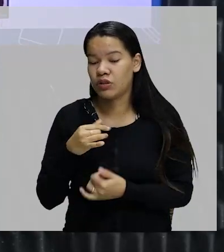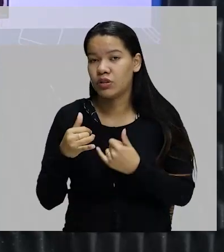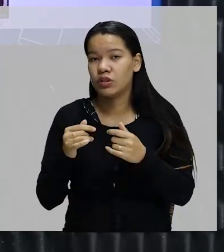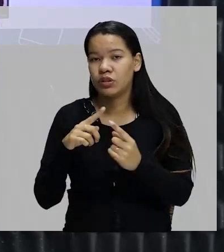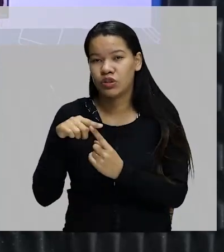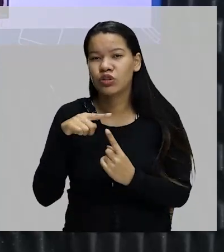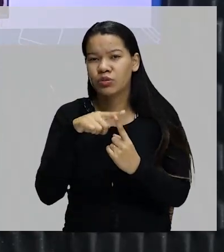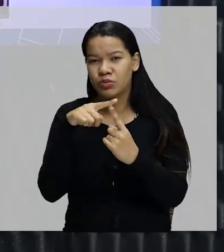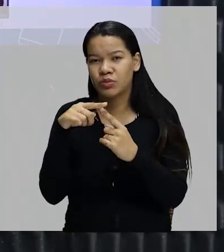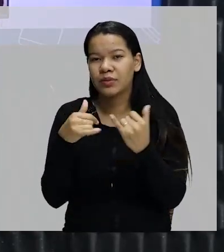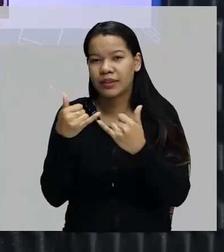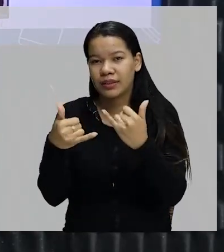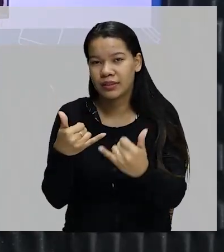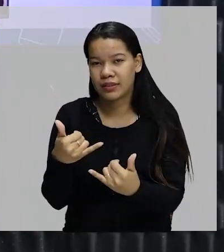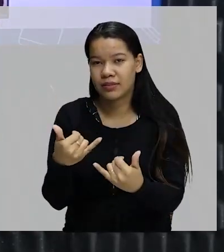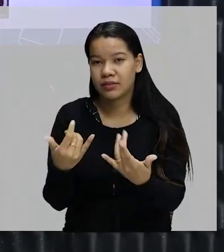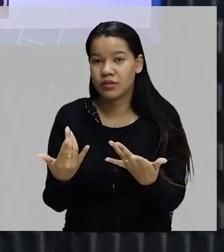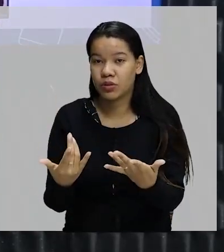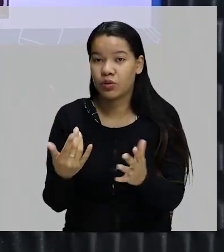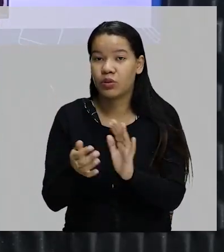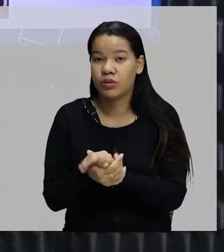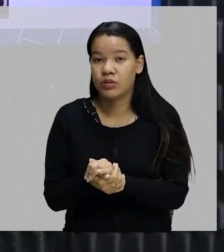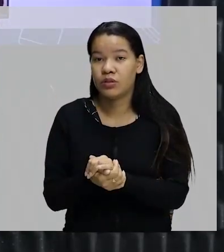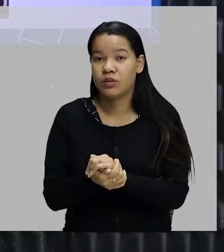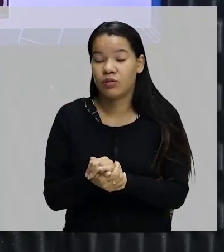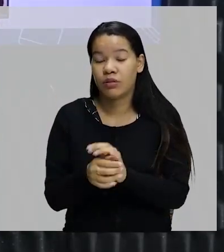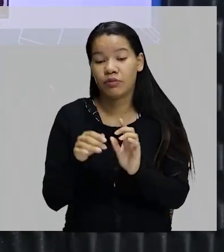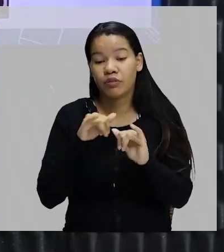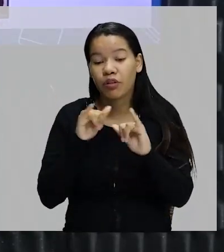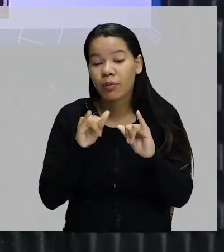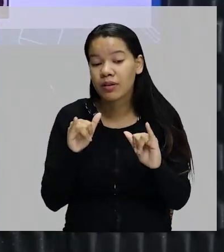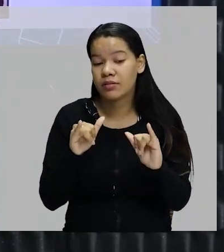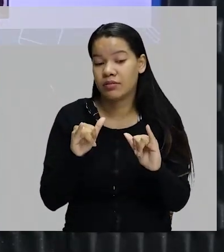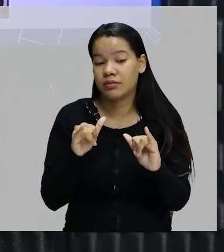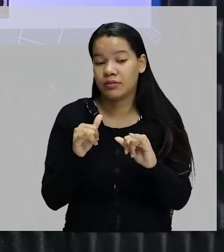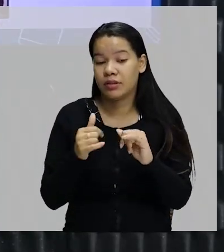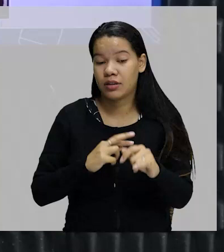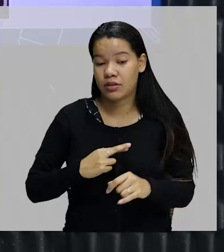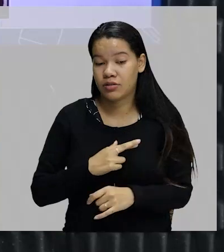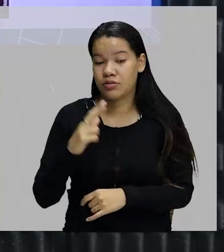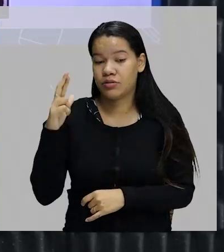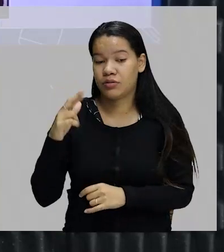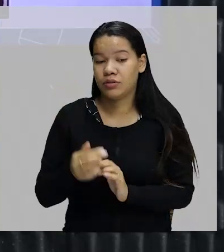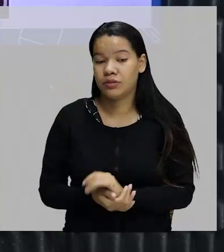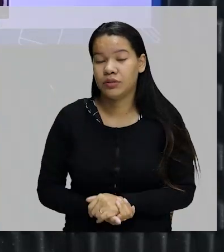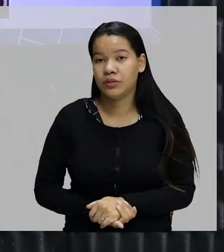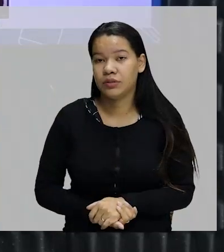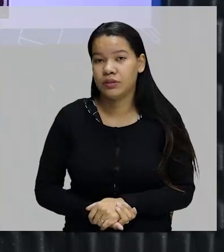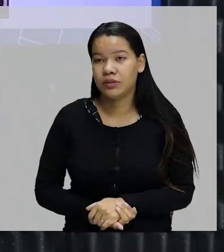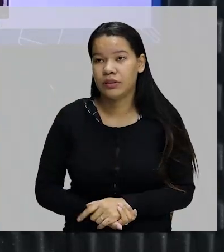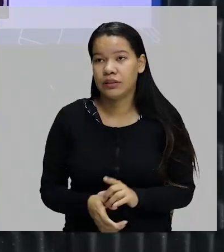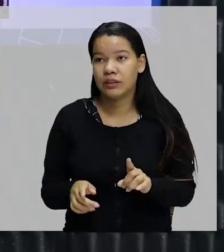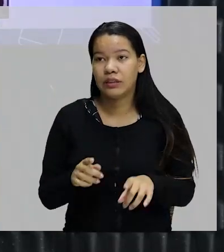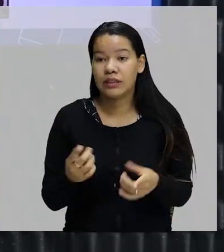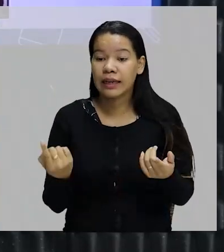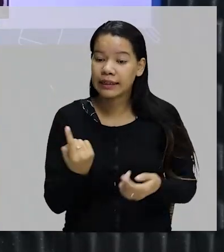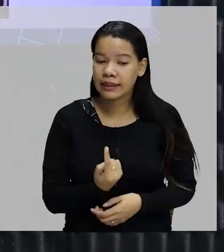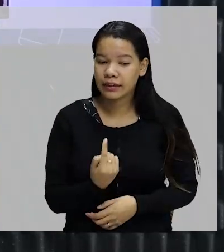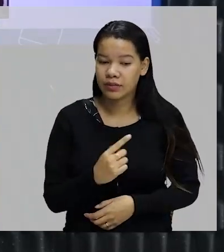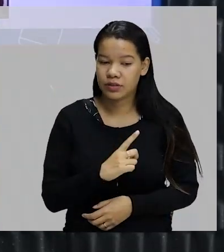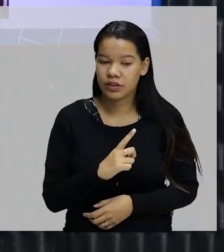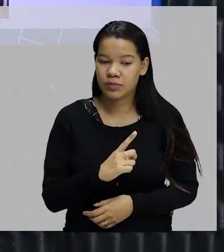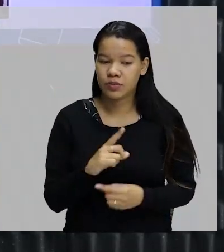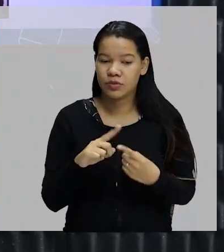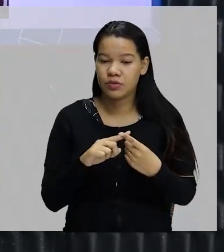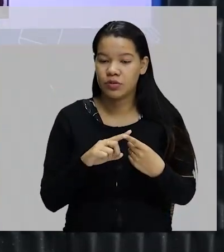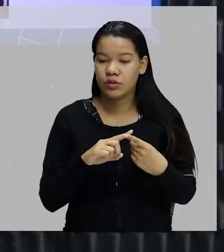que é a do tambor de Mina, quem frequenta um terreiro aí de tambor de Mina. Aí aqui nós temos São João, São Pedro e São Marçal.